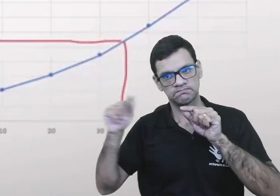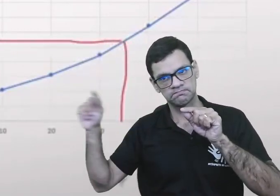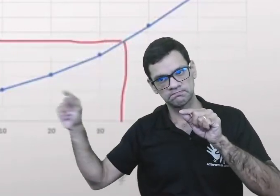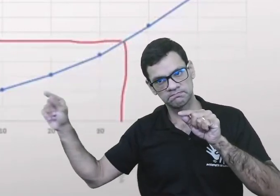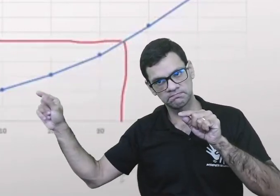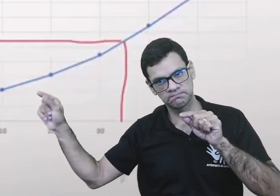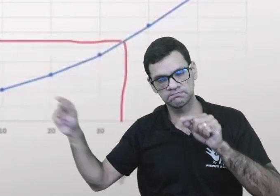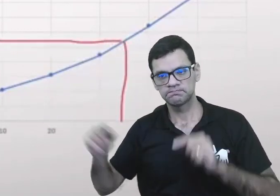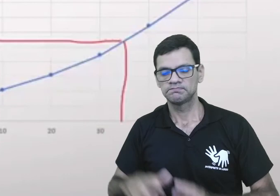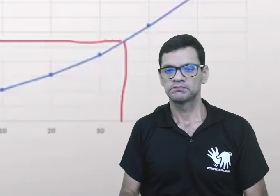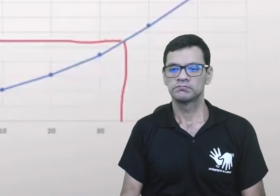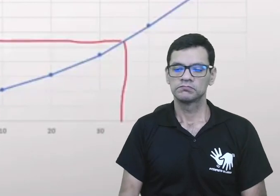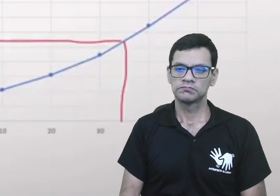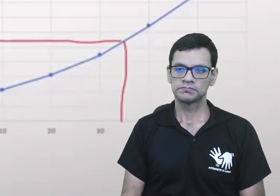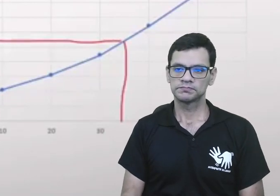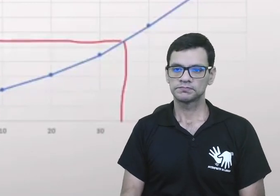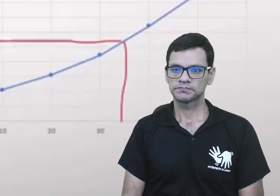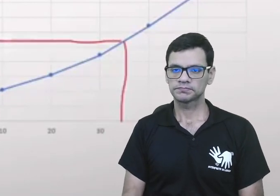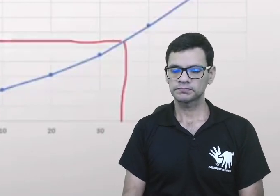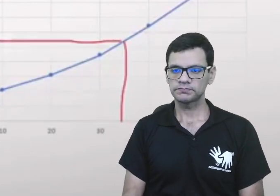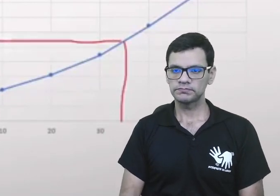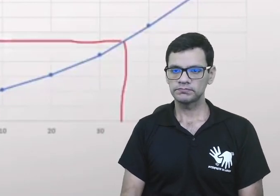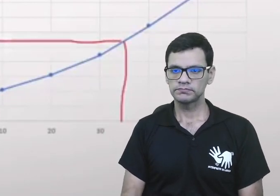Vai ficar tão preciso que eu tô...